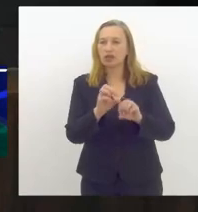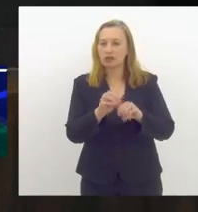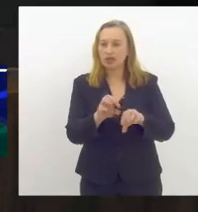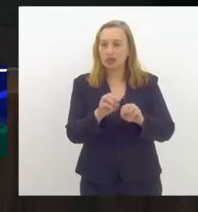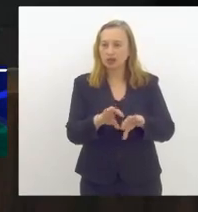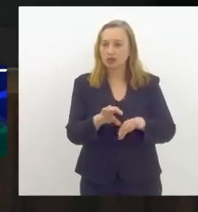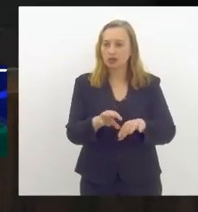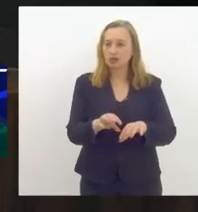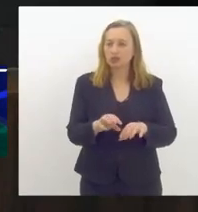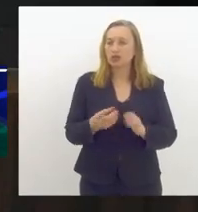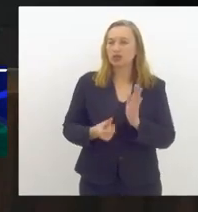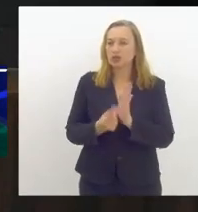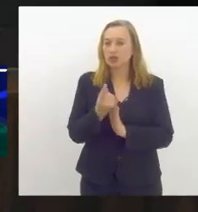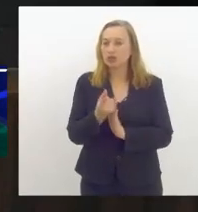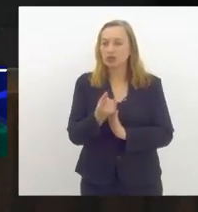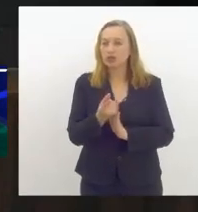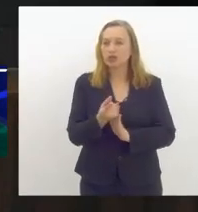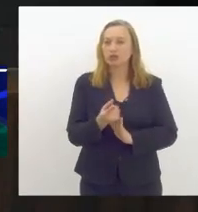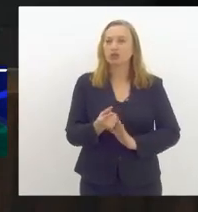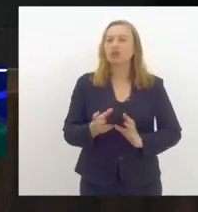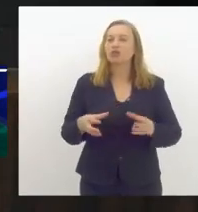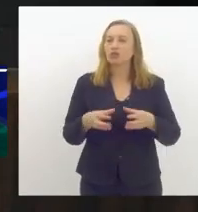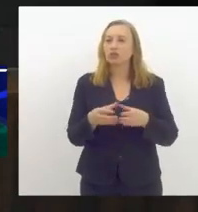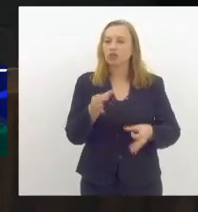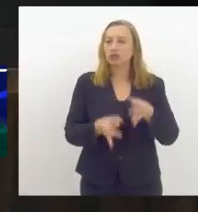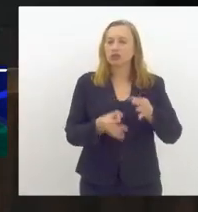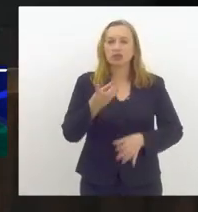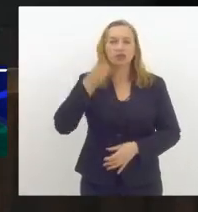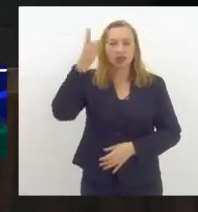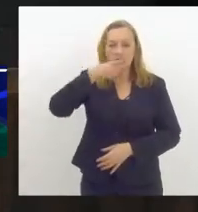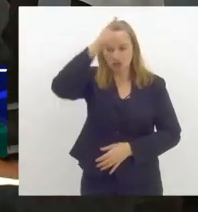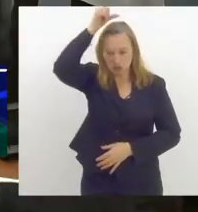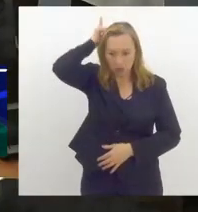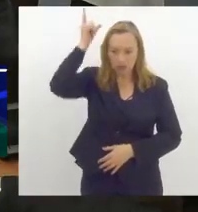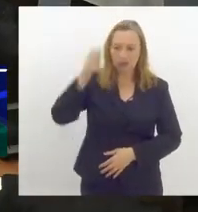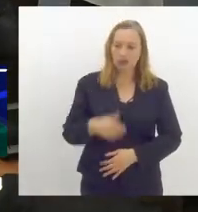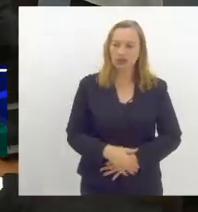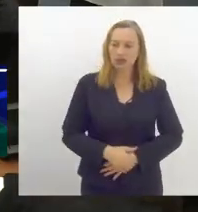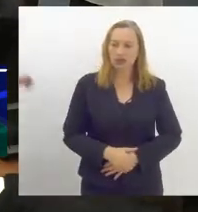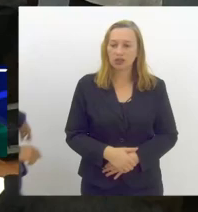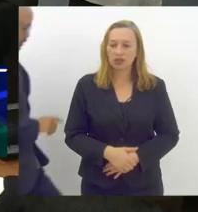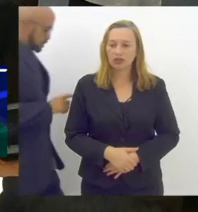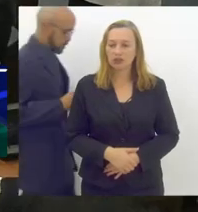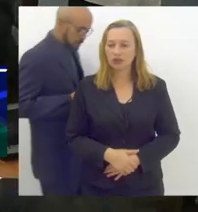e orçamento para emitir parecer pela comissão constantes o Deputado Luiz Paulo